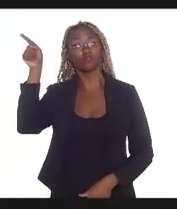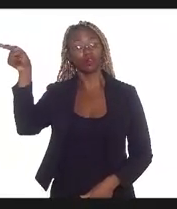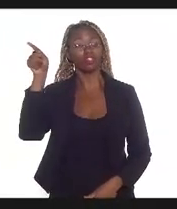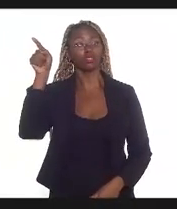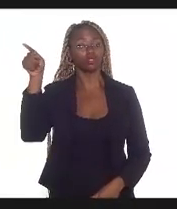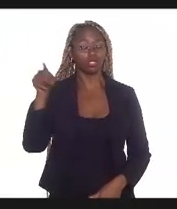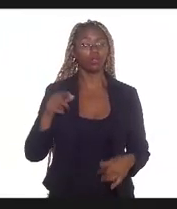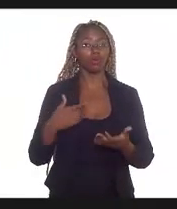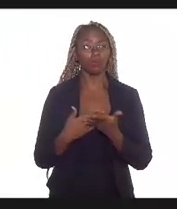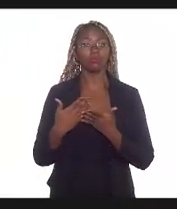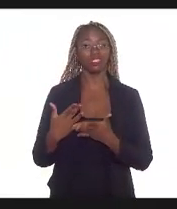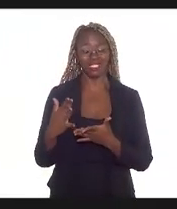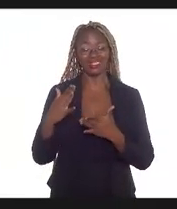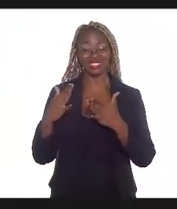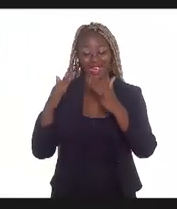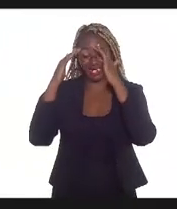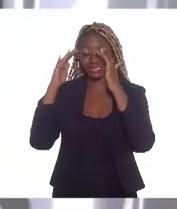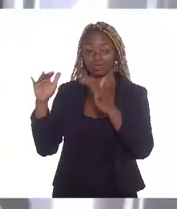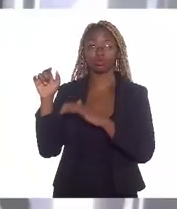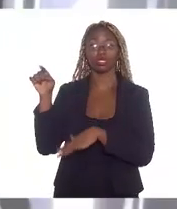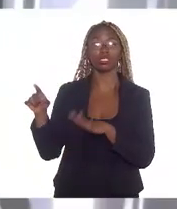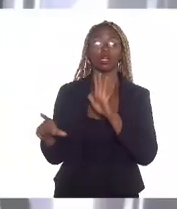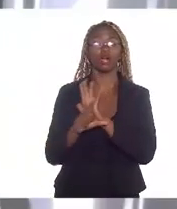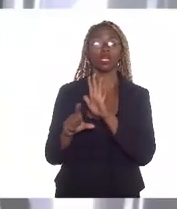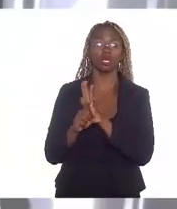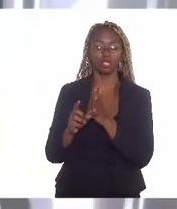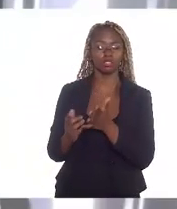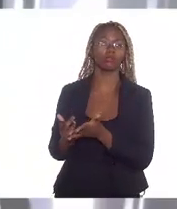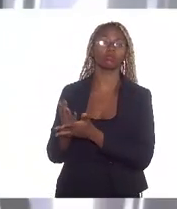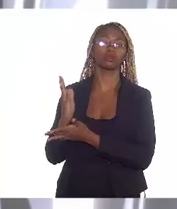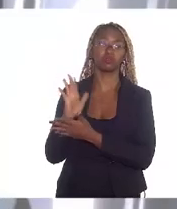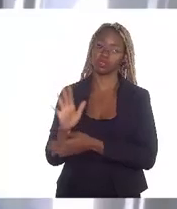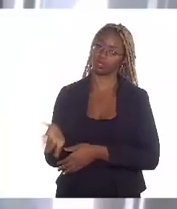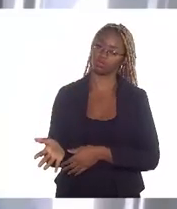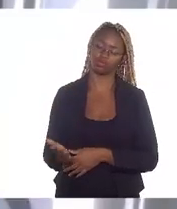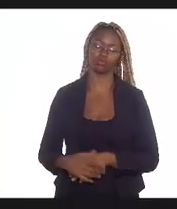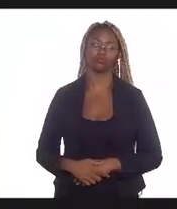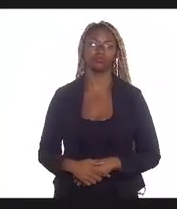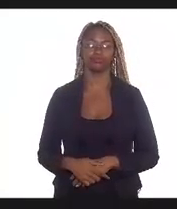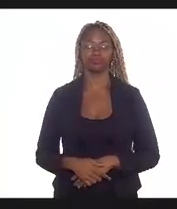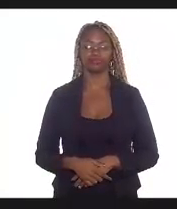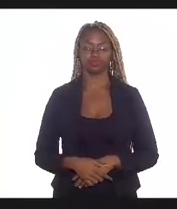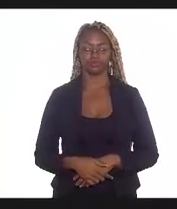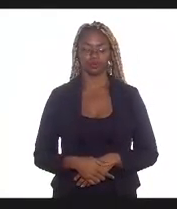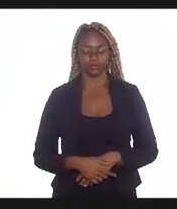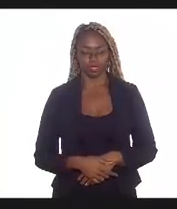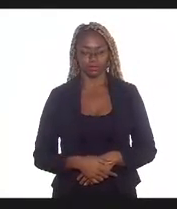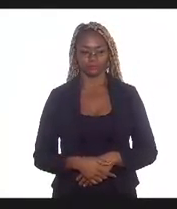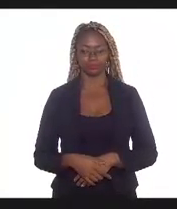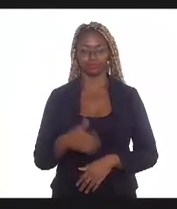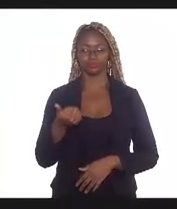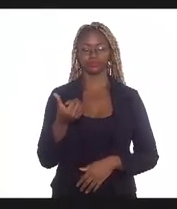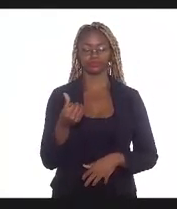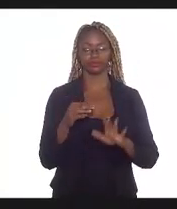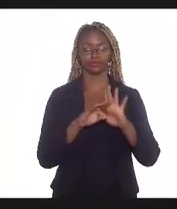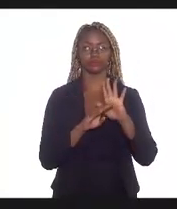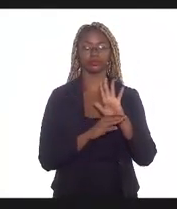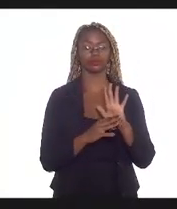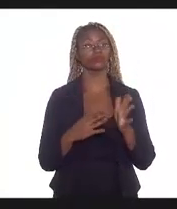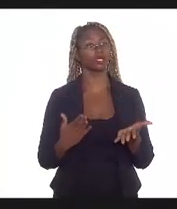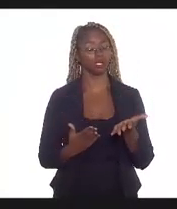Perfeito. O que está escrito na lei sancionada. Sem problema. Pode, tá bom? Vamos em frente. 16 da pauta. Então,